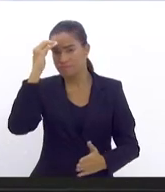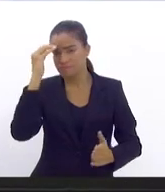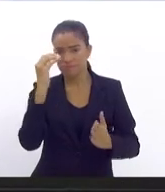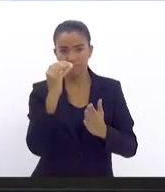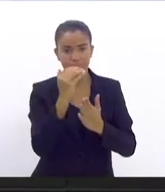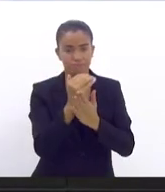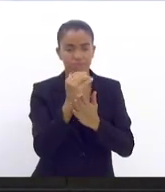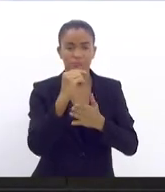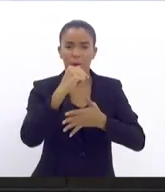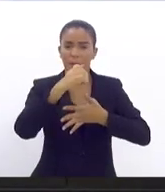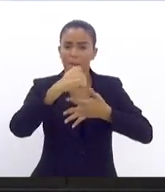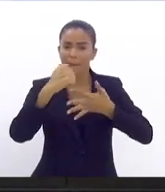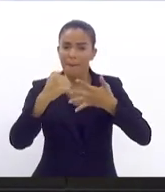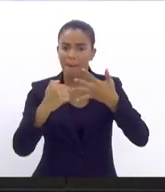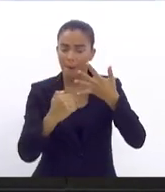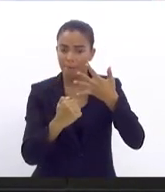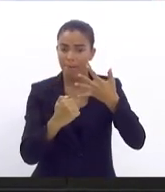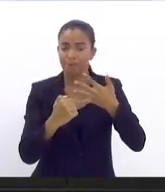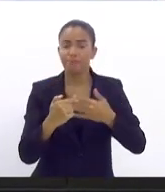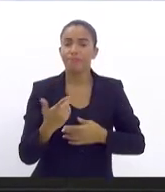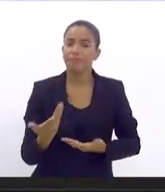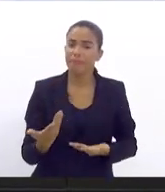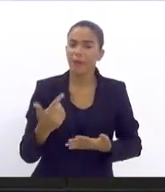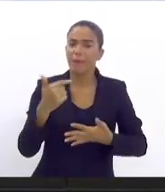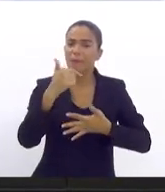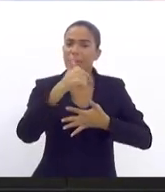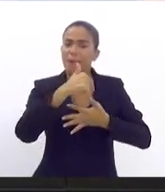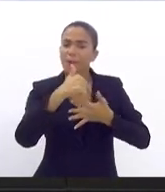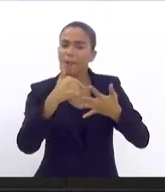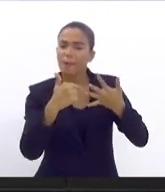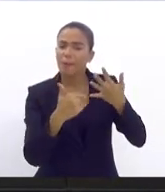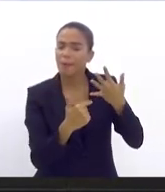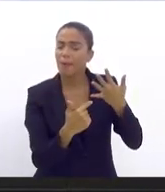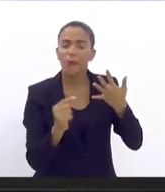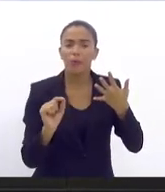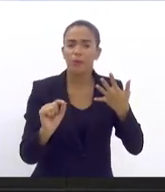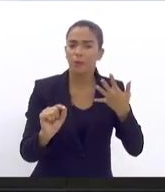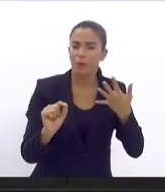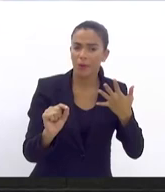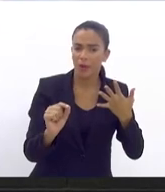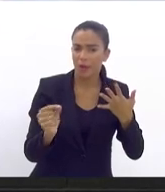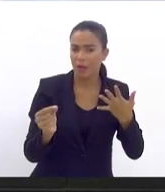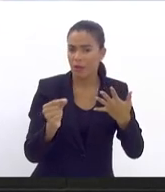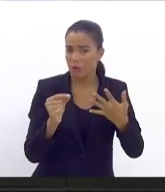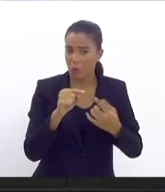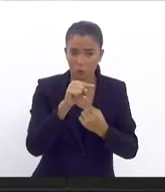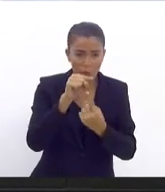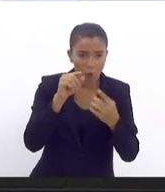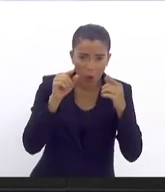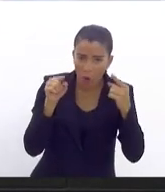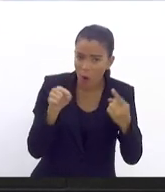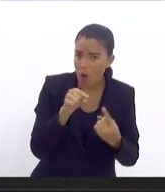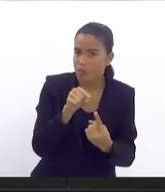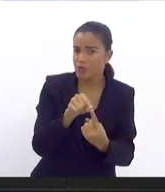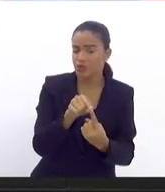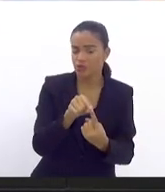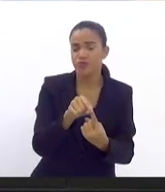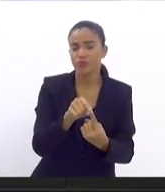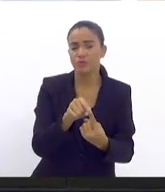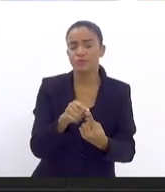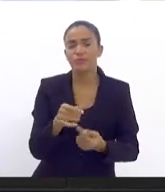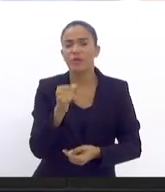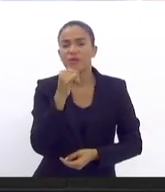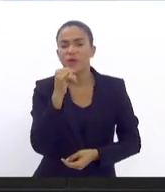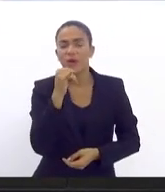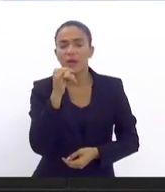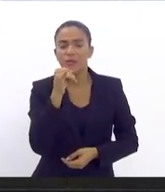aqueles requisitos. E são requisitos bastante objetivos, né? Ele fala ali de